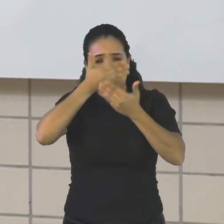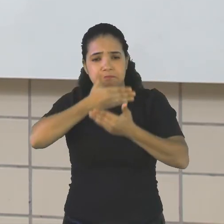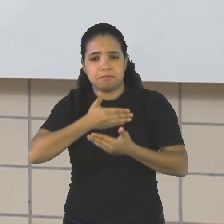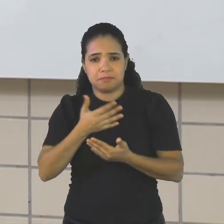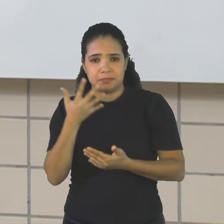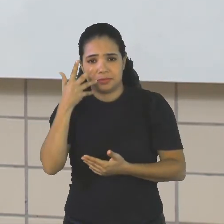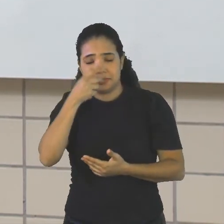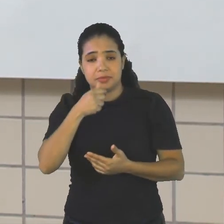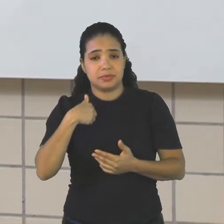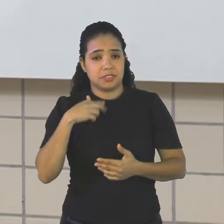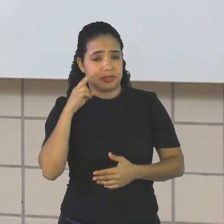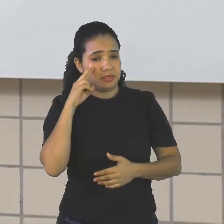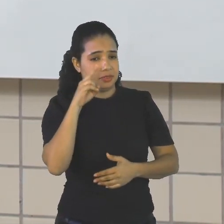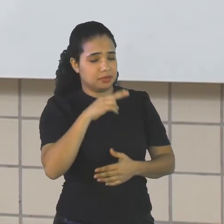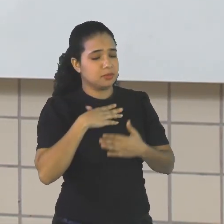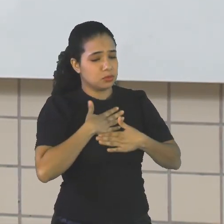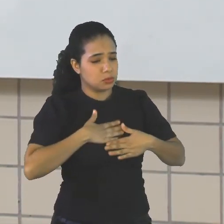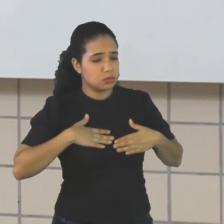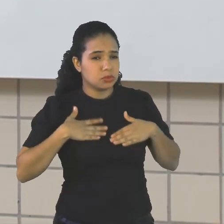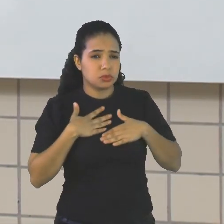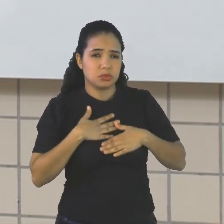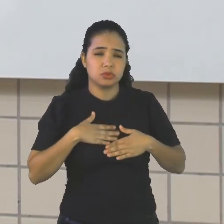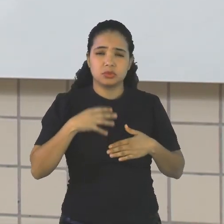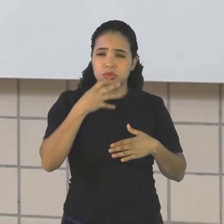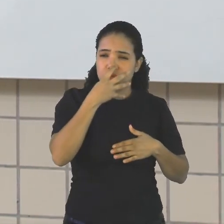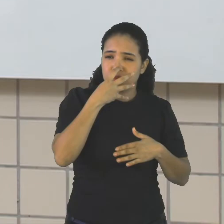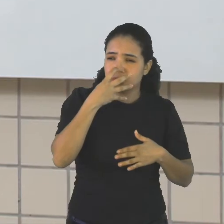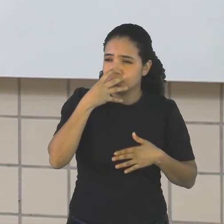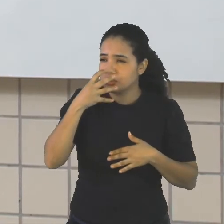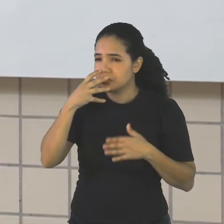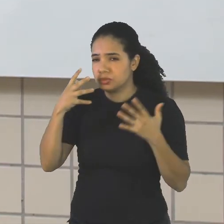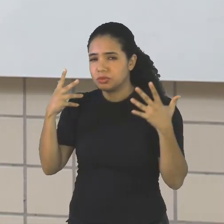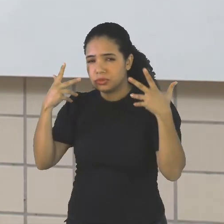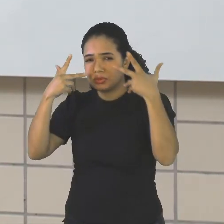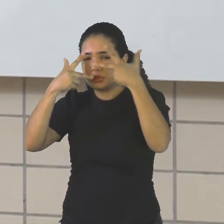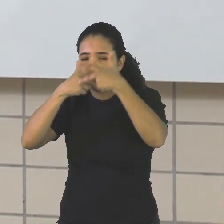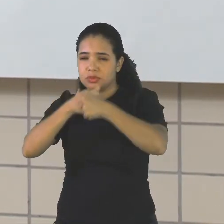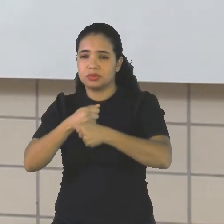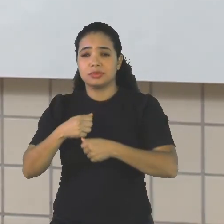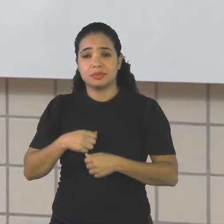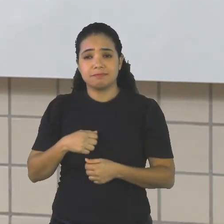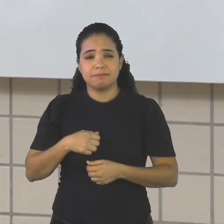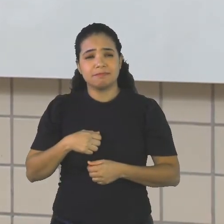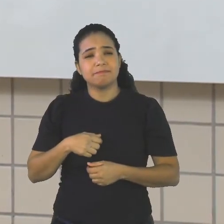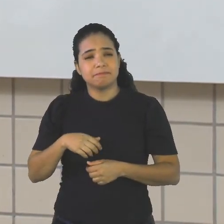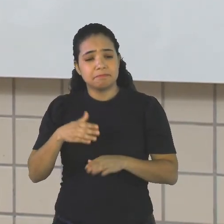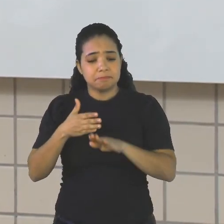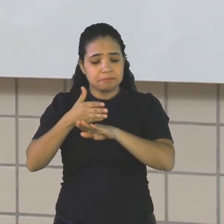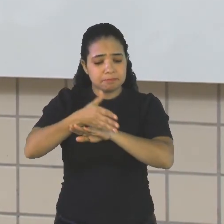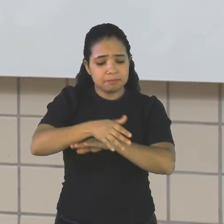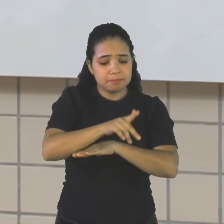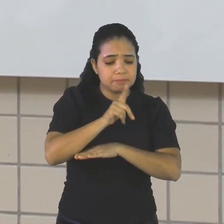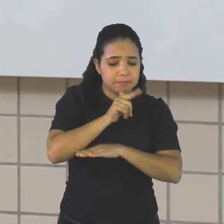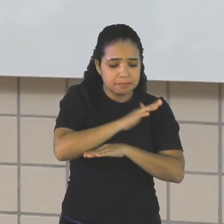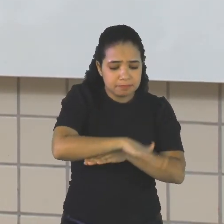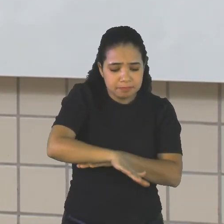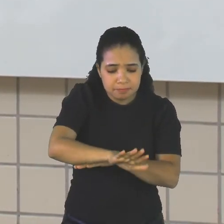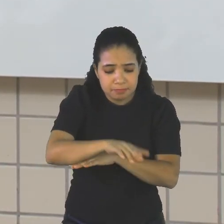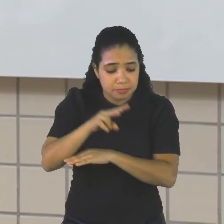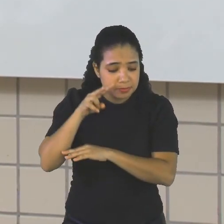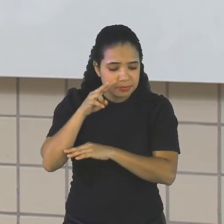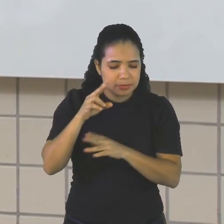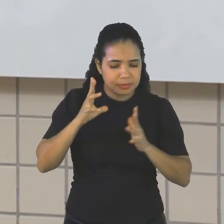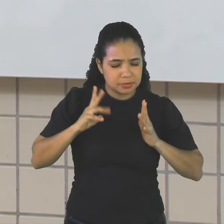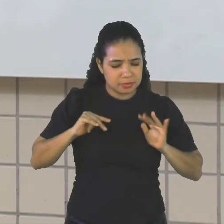gosta de apreciar, a gente gosta de usufruir daquilo tudo. É tão bom a gente chegar num lago, numa cachoeira, num rio e tá limpinha a água,